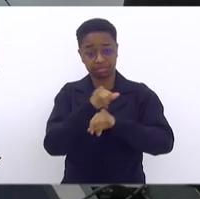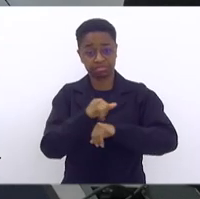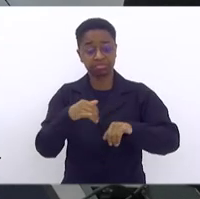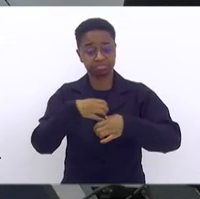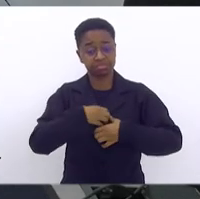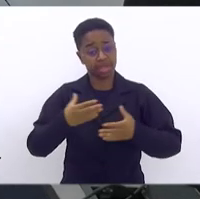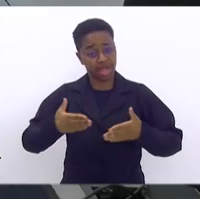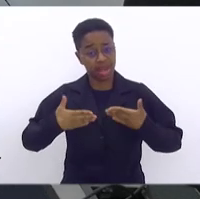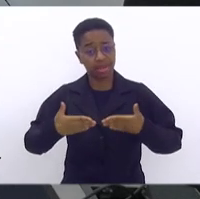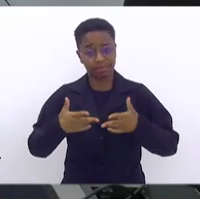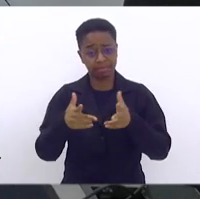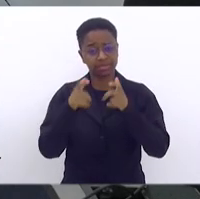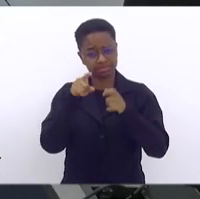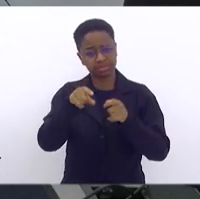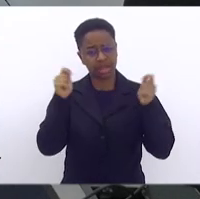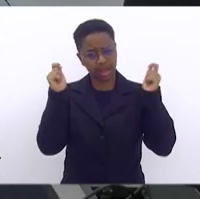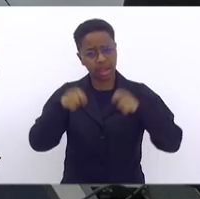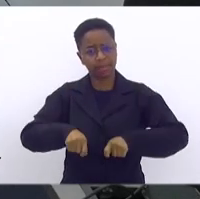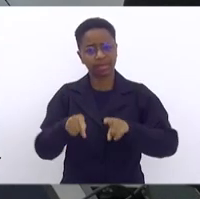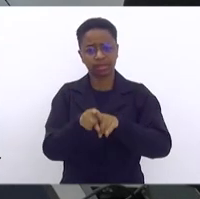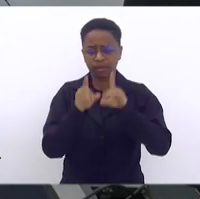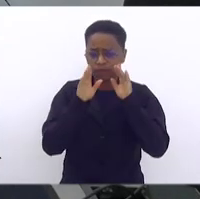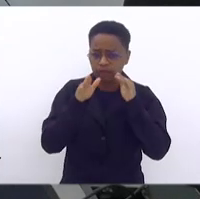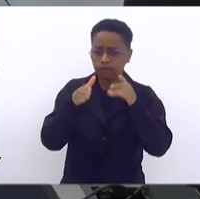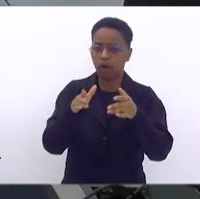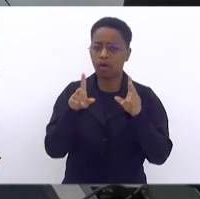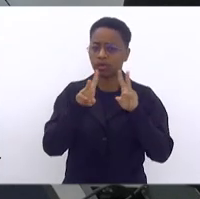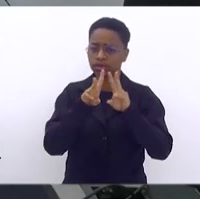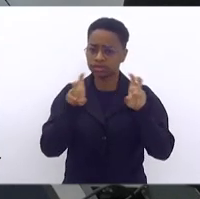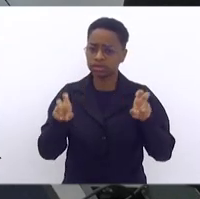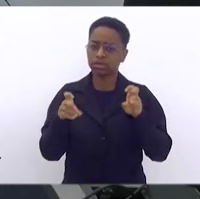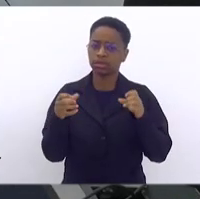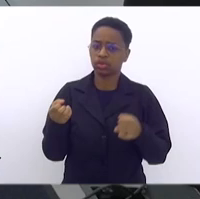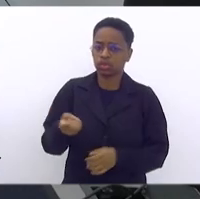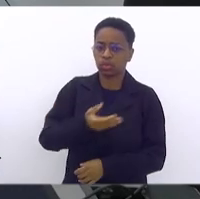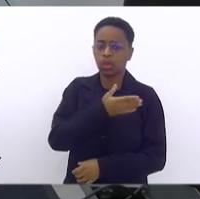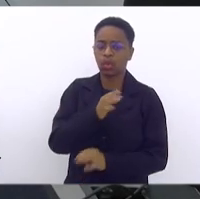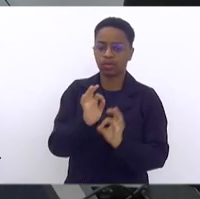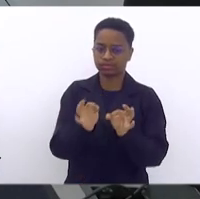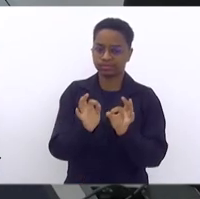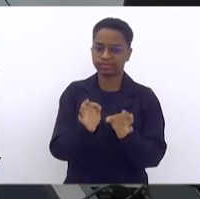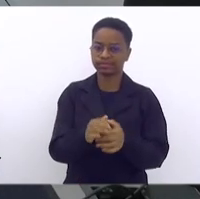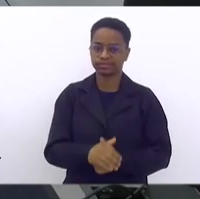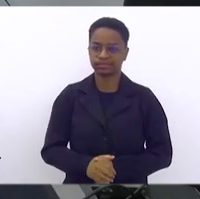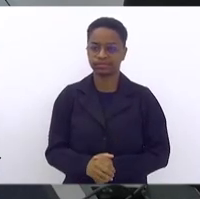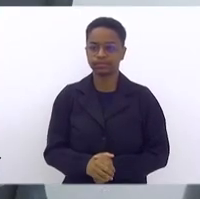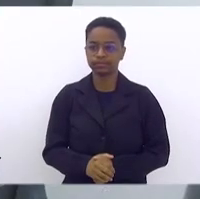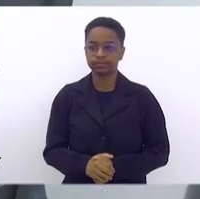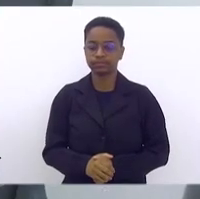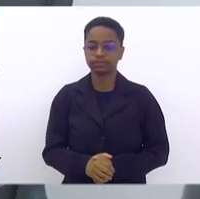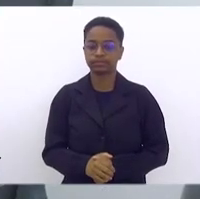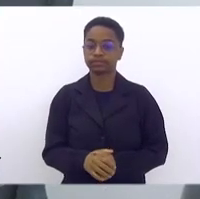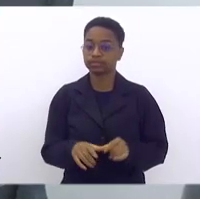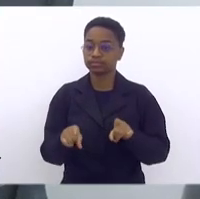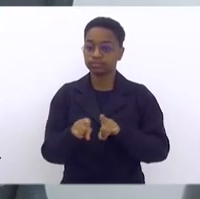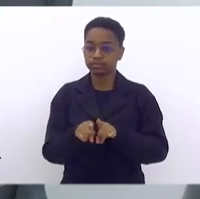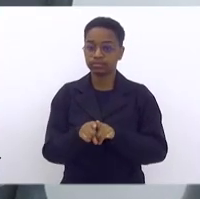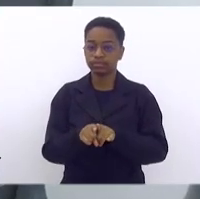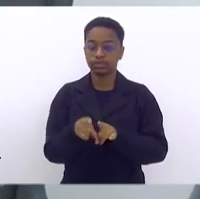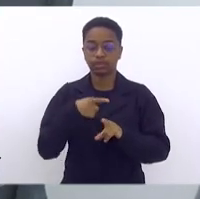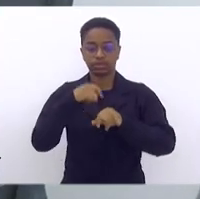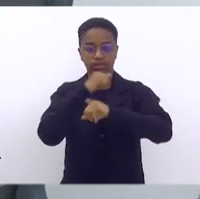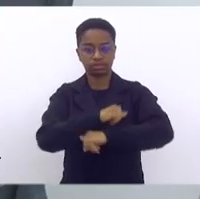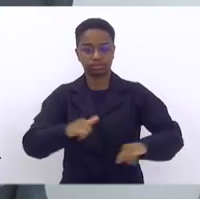tão competente, tão focada nesse tema que é tão atual, né? E que ganha cada vez mais essa